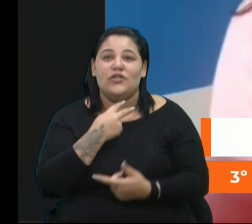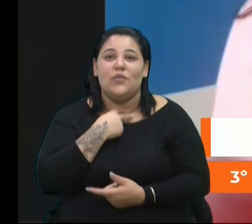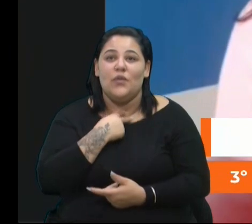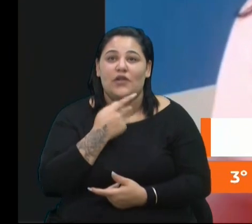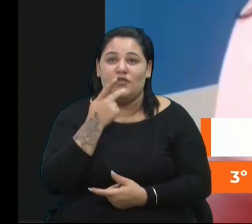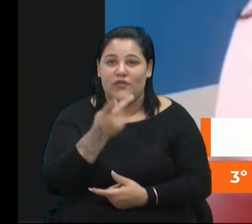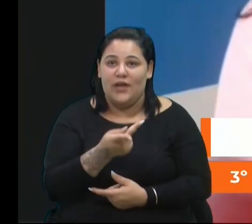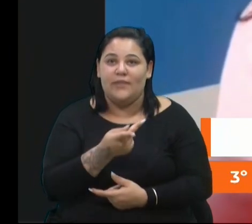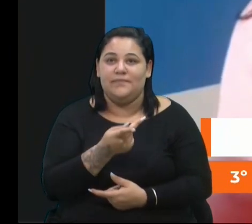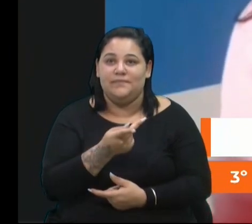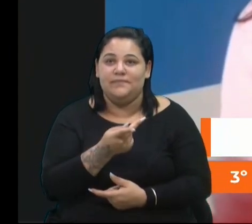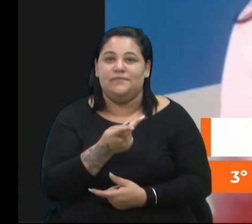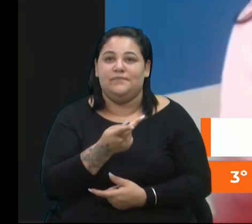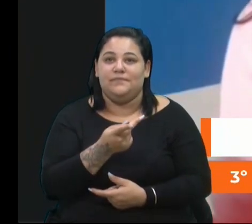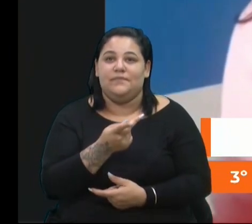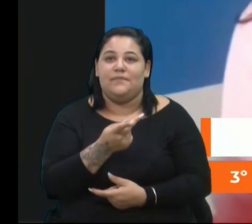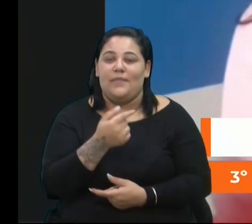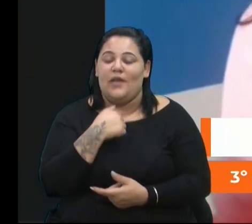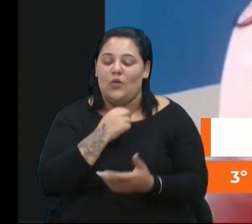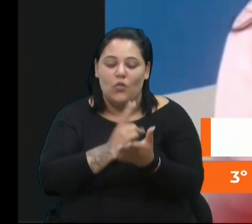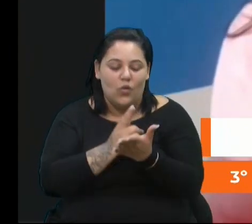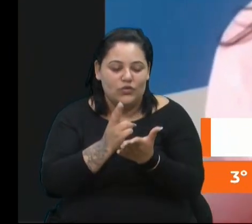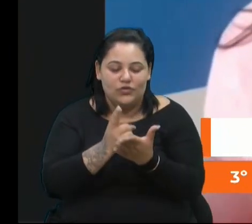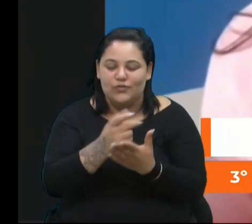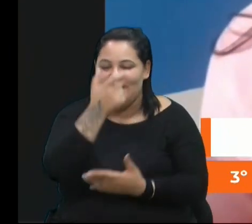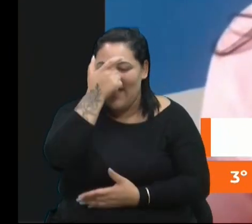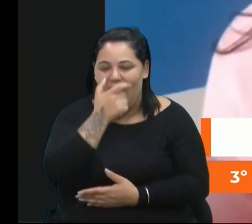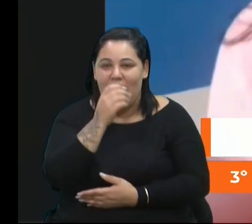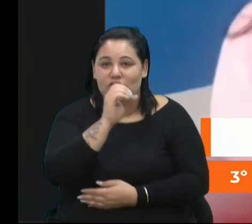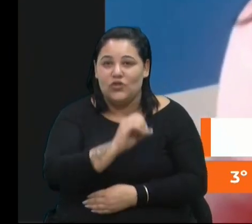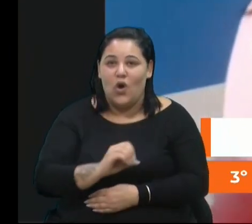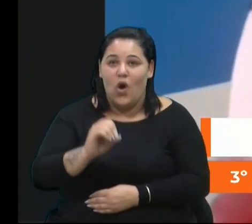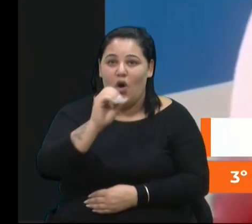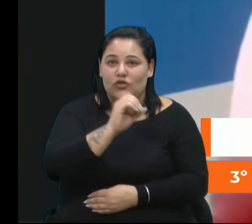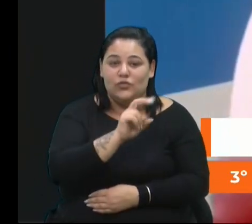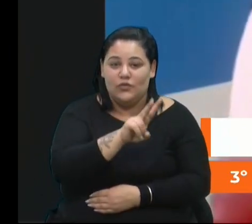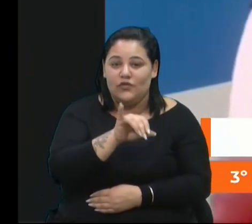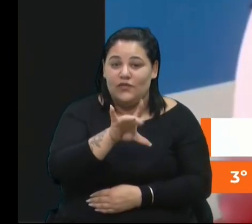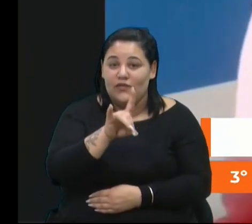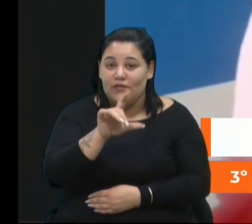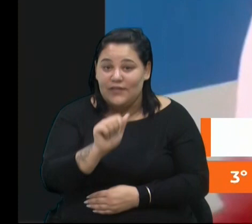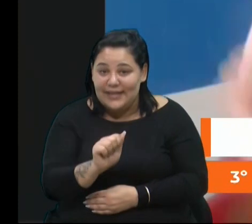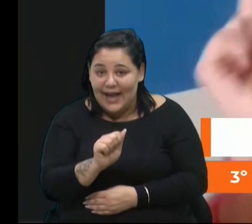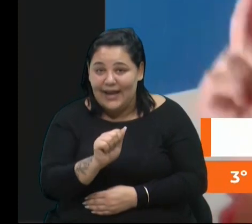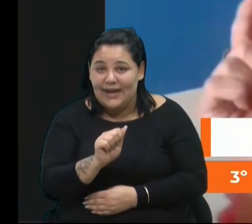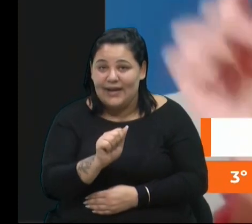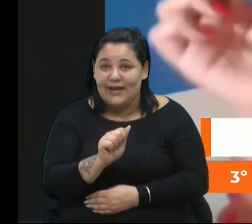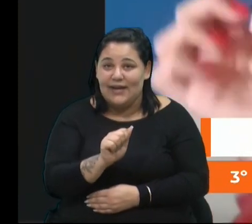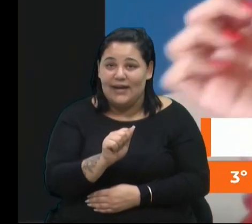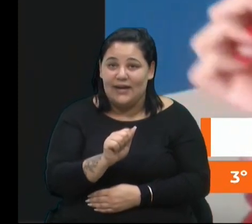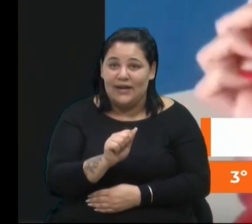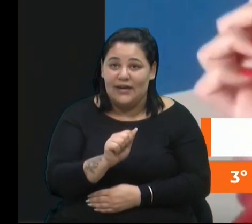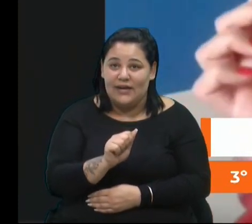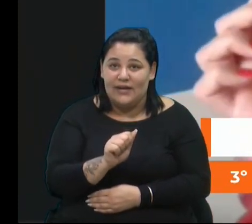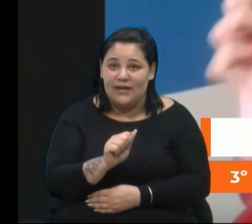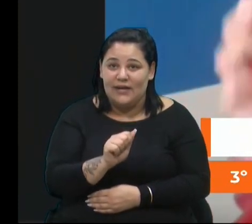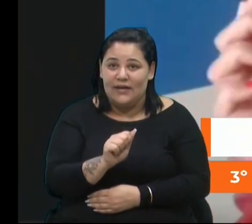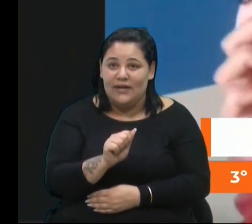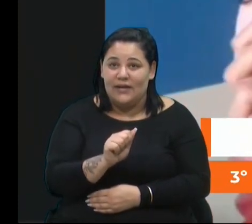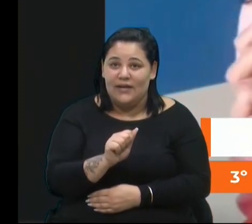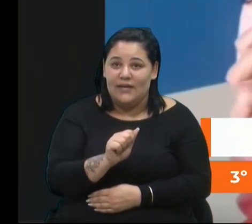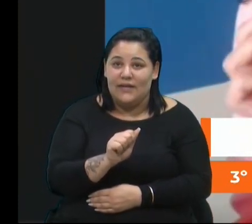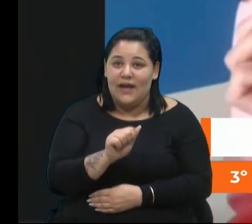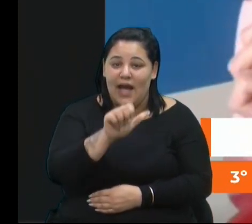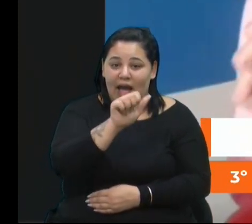estou falando de carteirinha, porque eu sigo e acho sensacional. Vida, quando a gente fala vida, encerrem com AH de